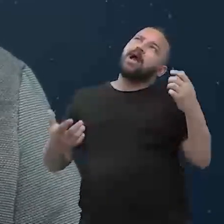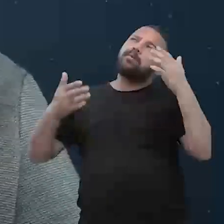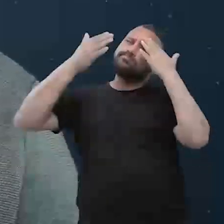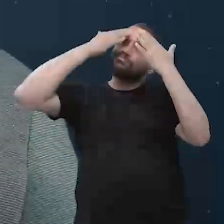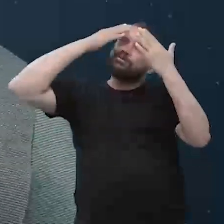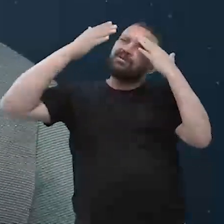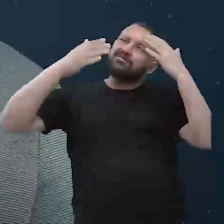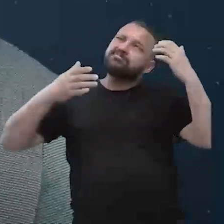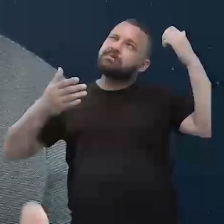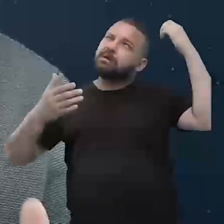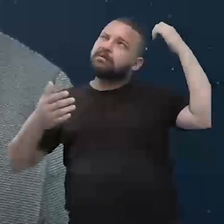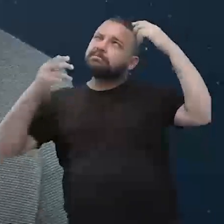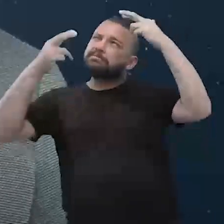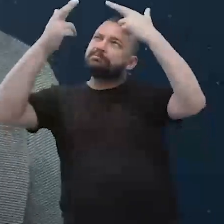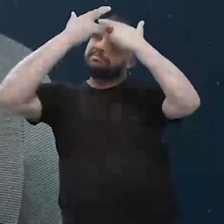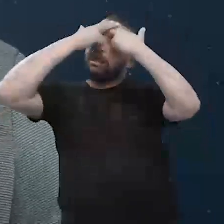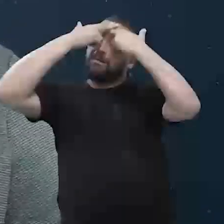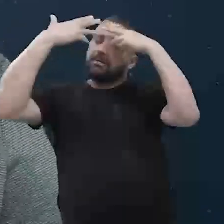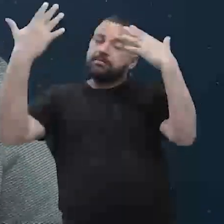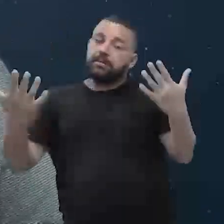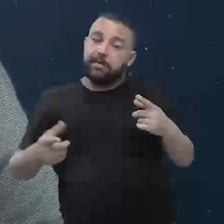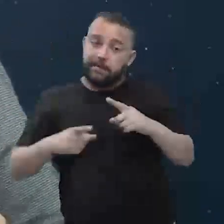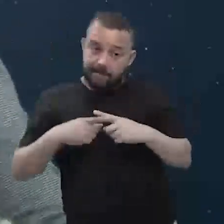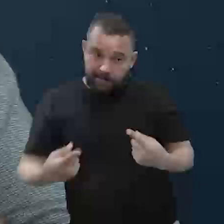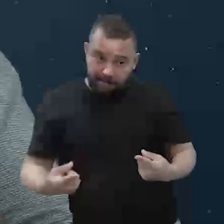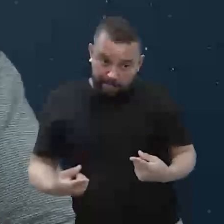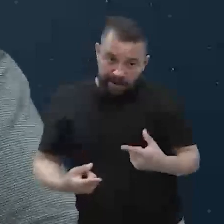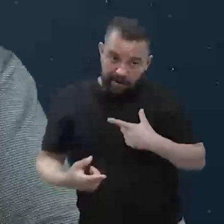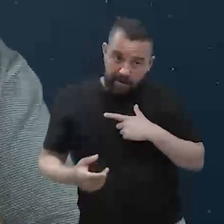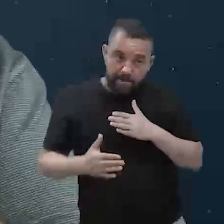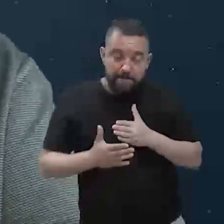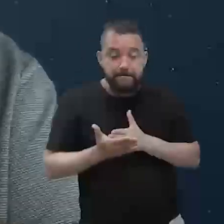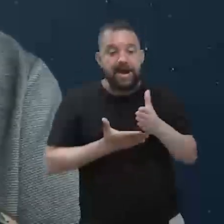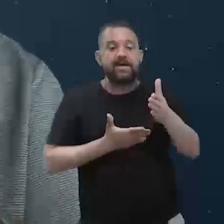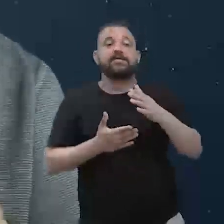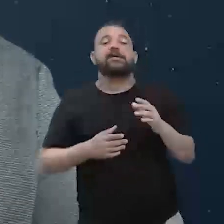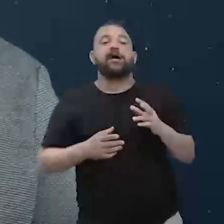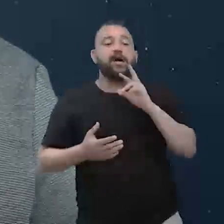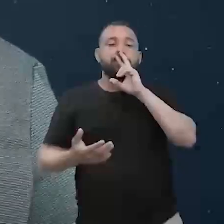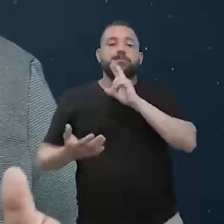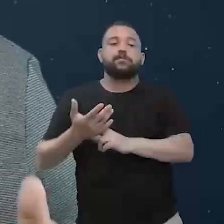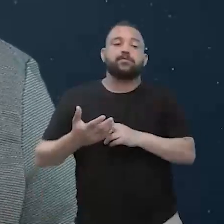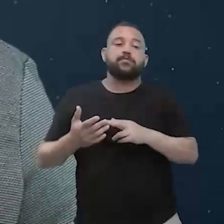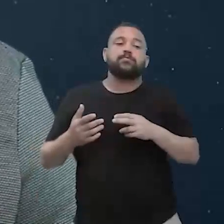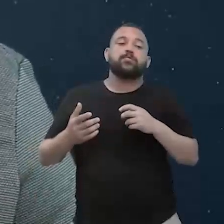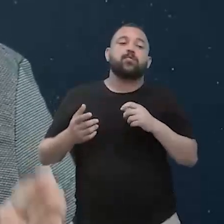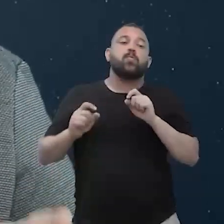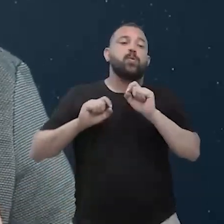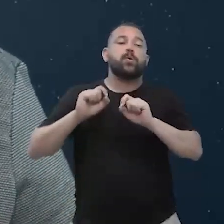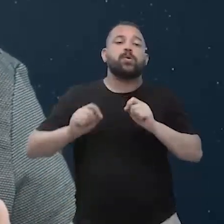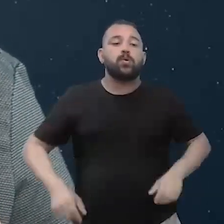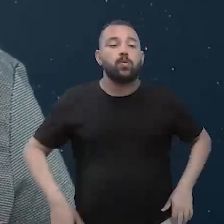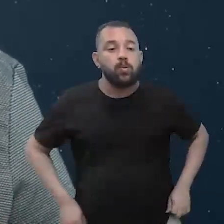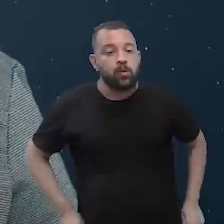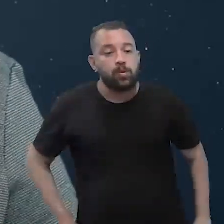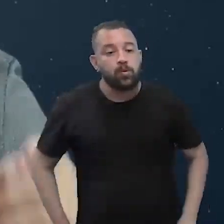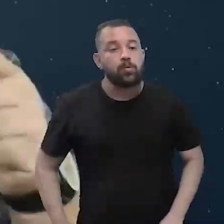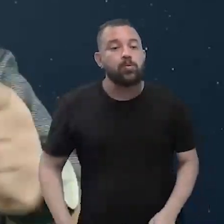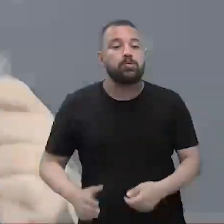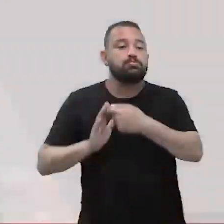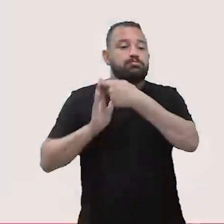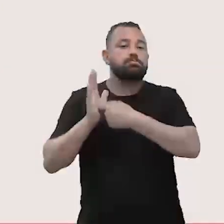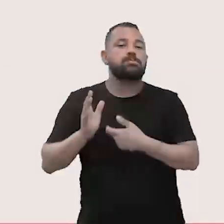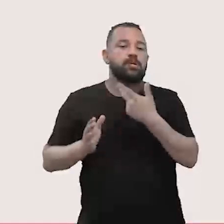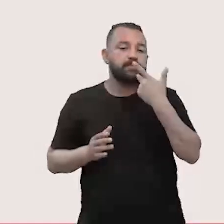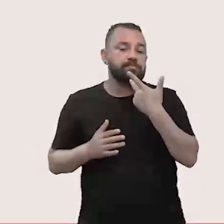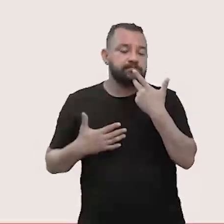por ter causado um acidente. Sim, mas aí você vai extrapolar o texto, você tem que responder o que o texto está dizendo. Fica atento a isso aí.